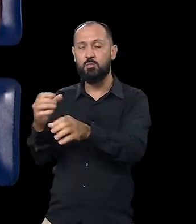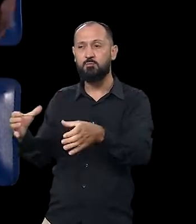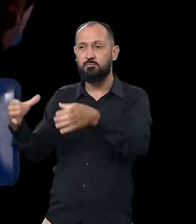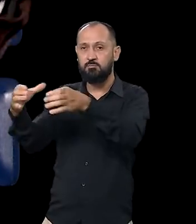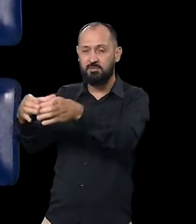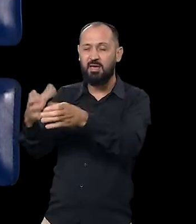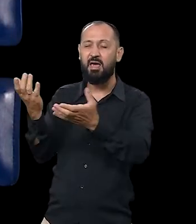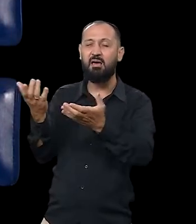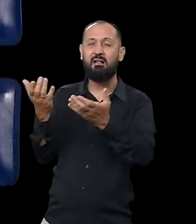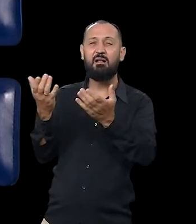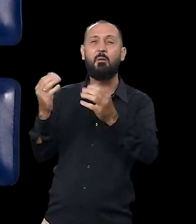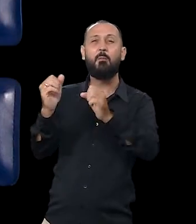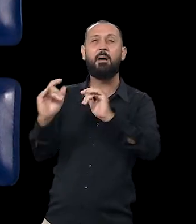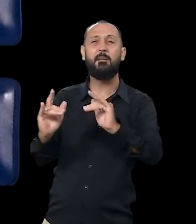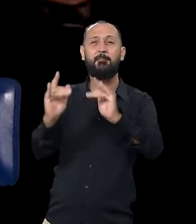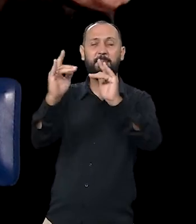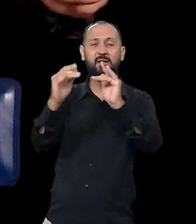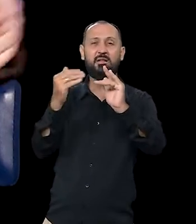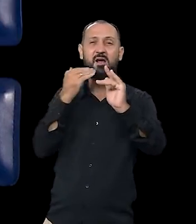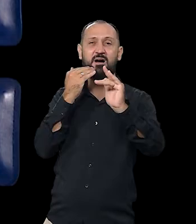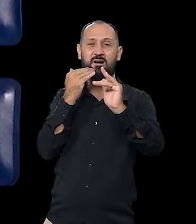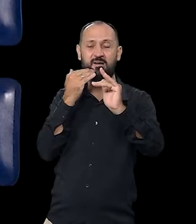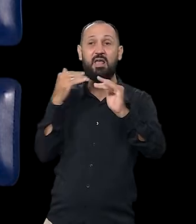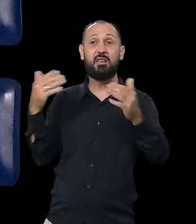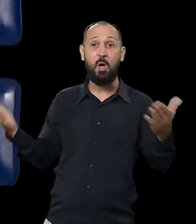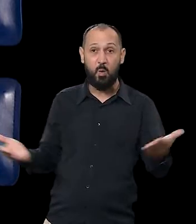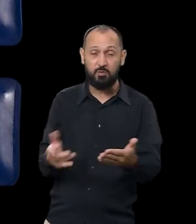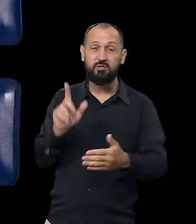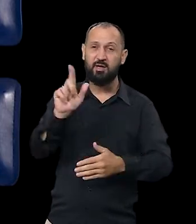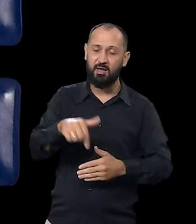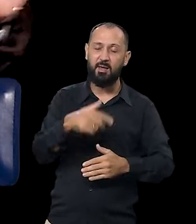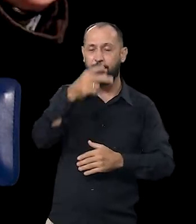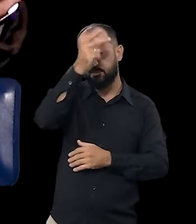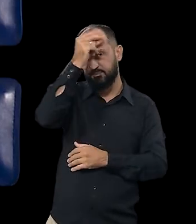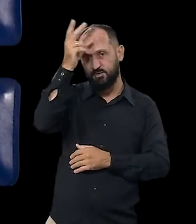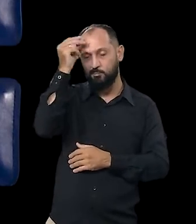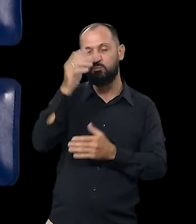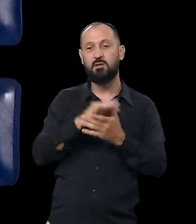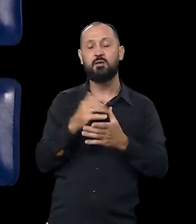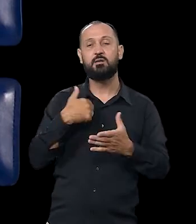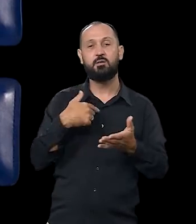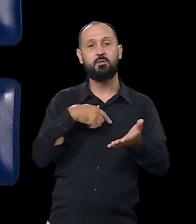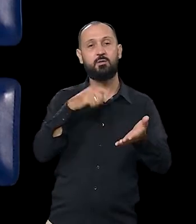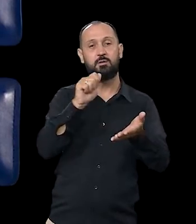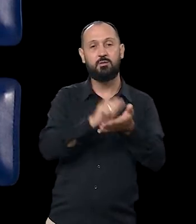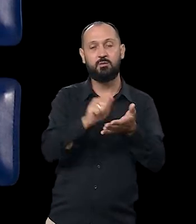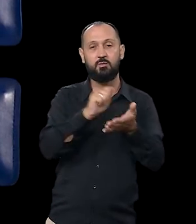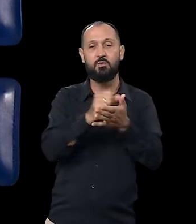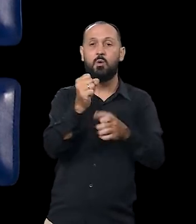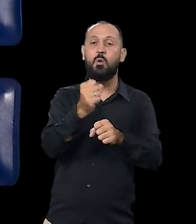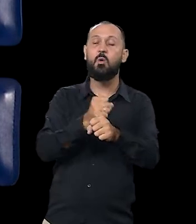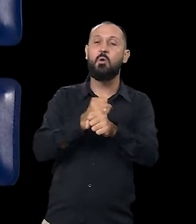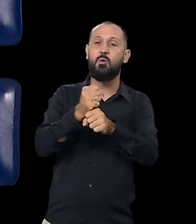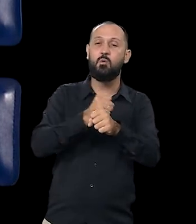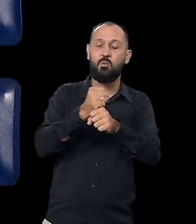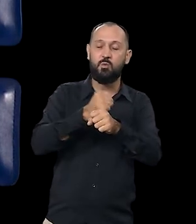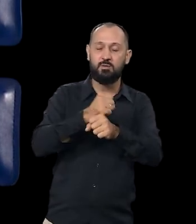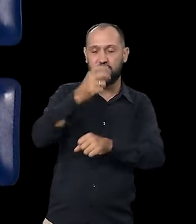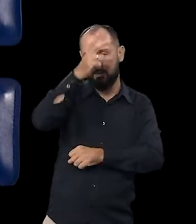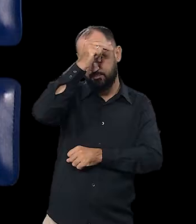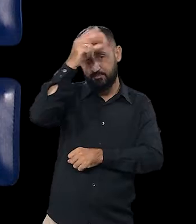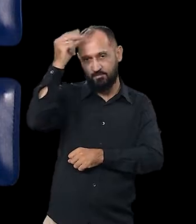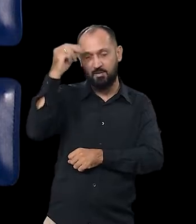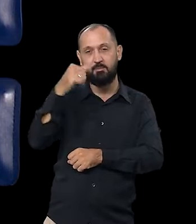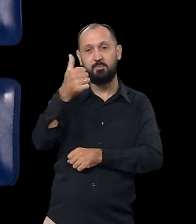realizado, que era um prédio improvisado, onde é a prefeitura até hoje, e eu escrevi o ano que supostamente eu